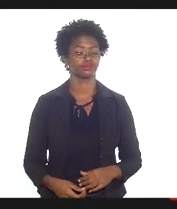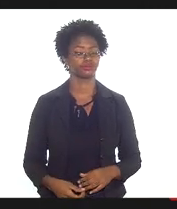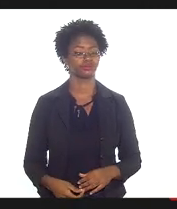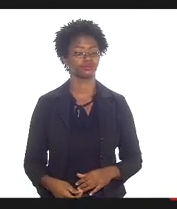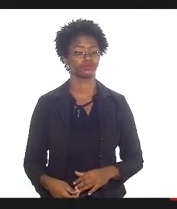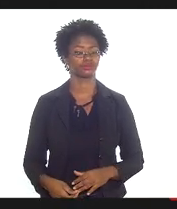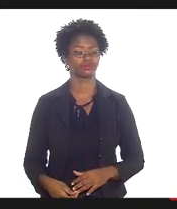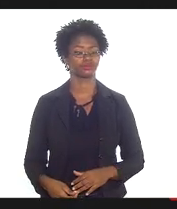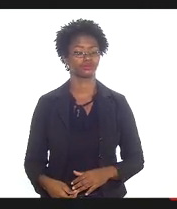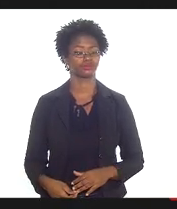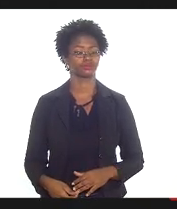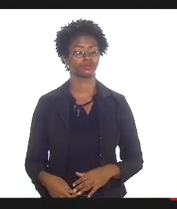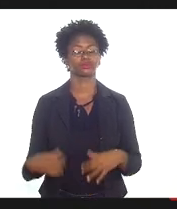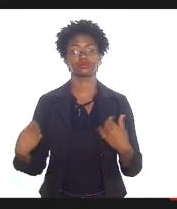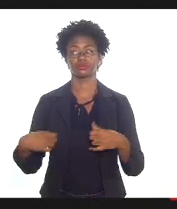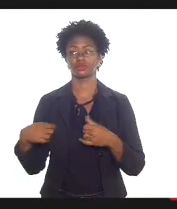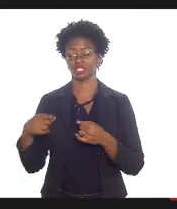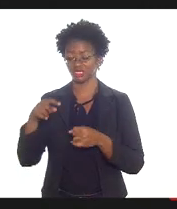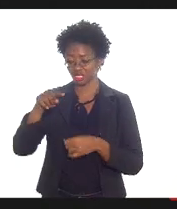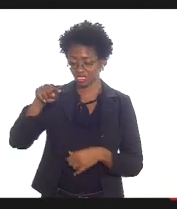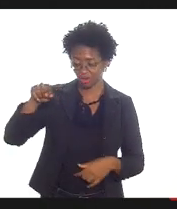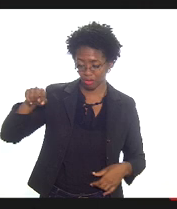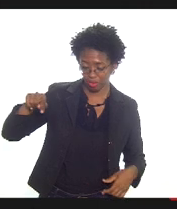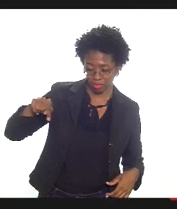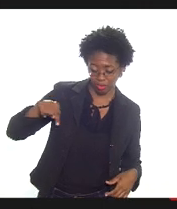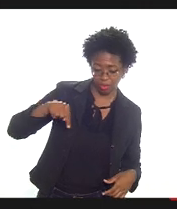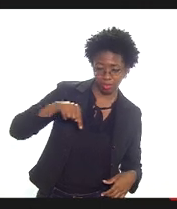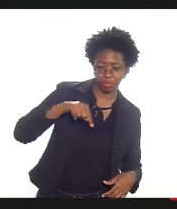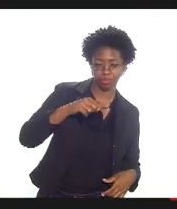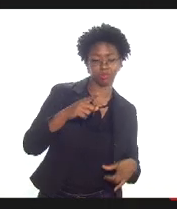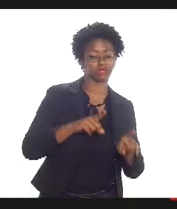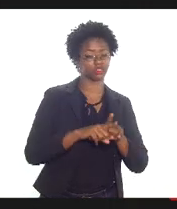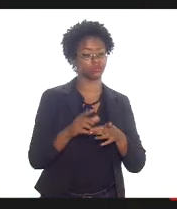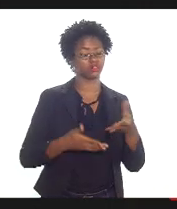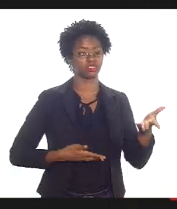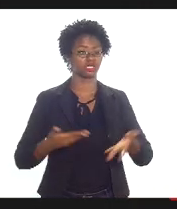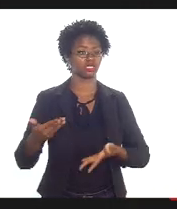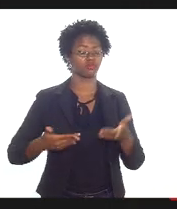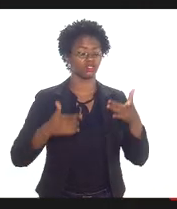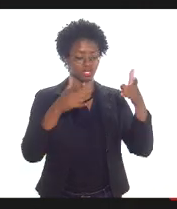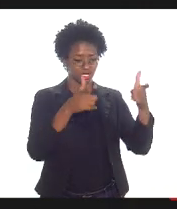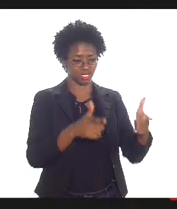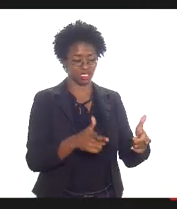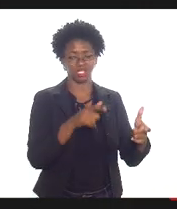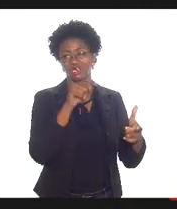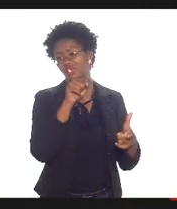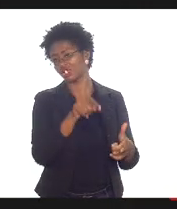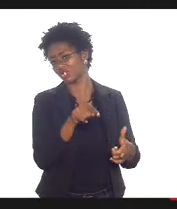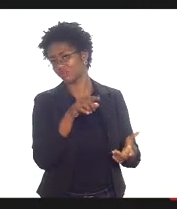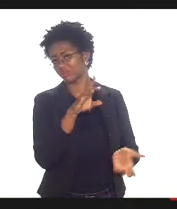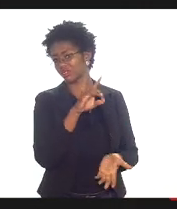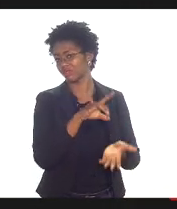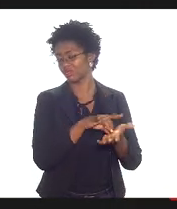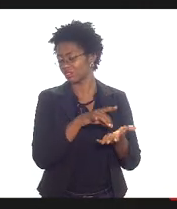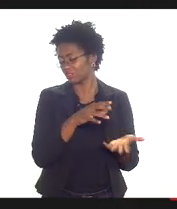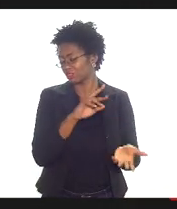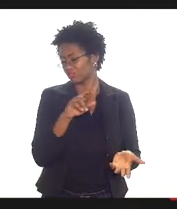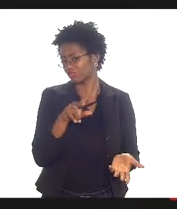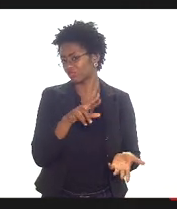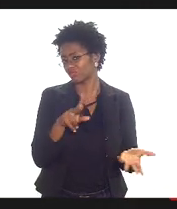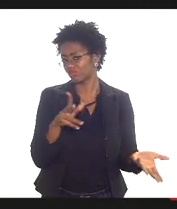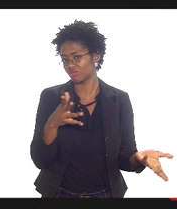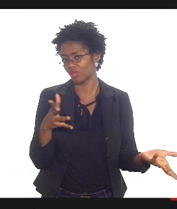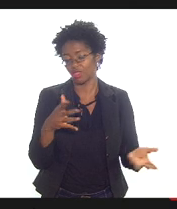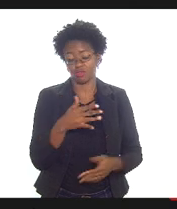tem que passar por aqui, porque também está servindo a esse campo, que na verdade sequer é do Rio, sequer está no